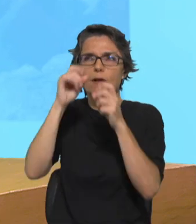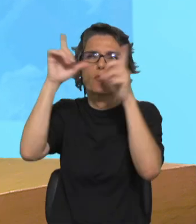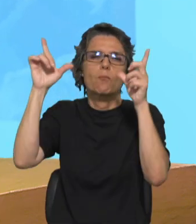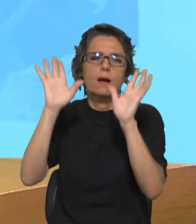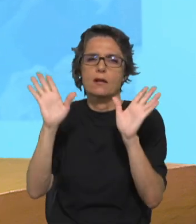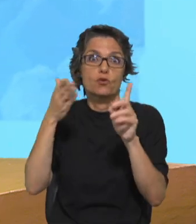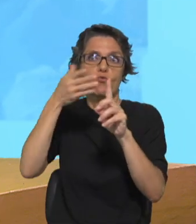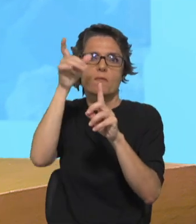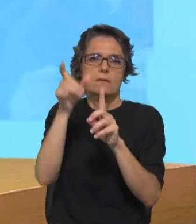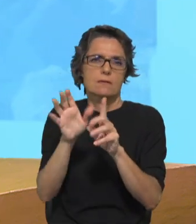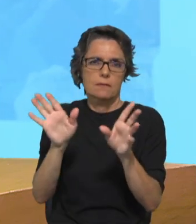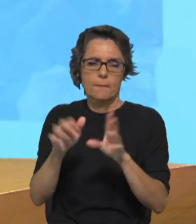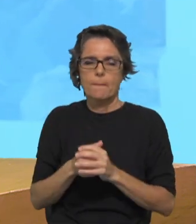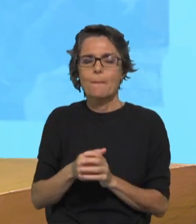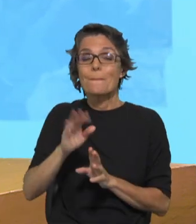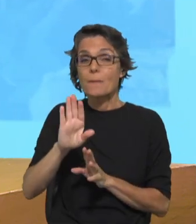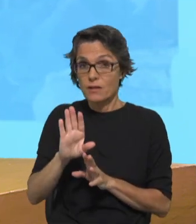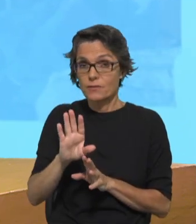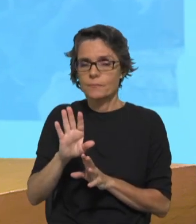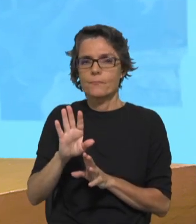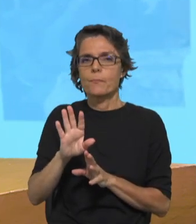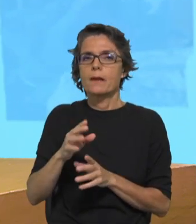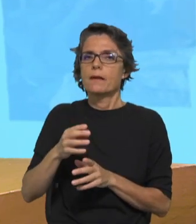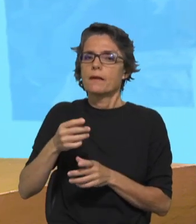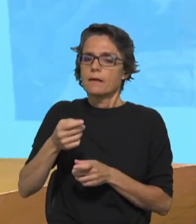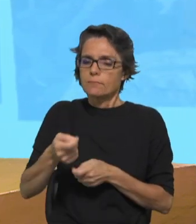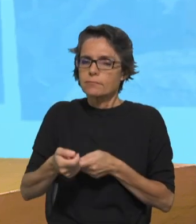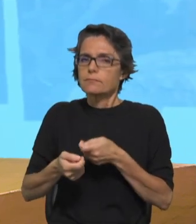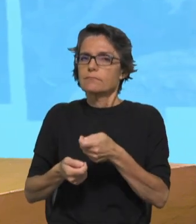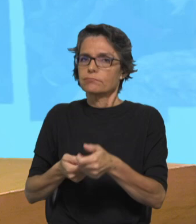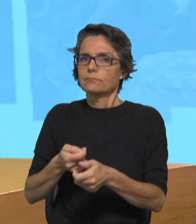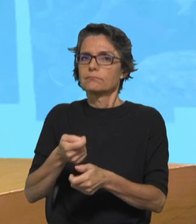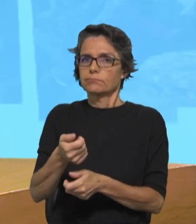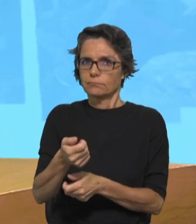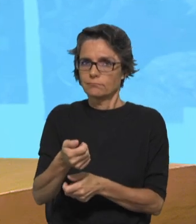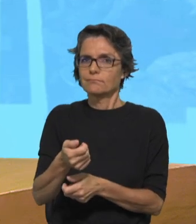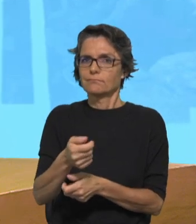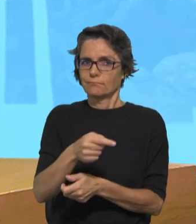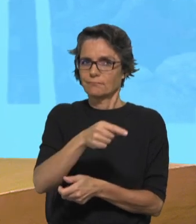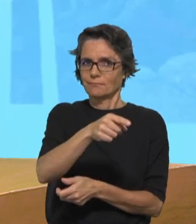mas felizmente, cada vez mais, há